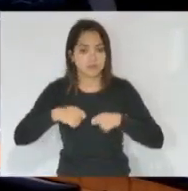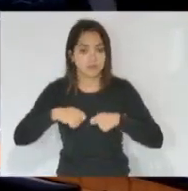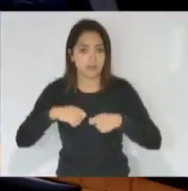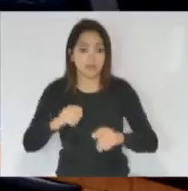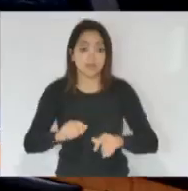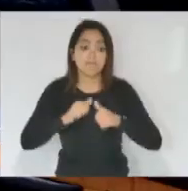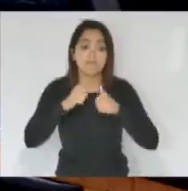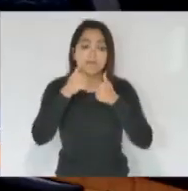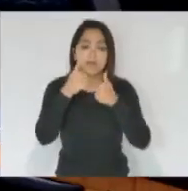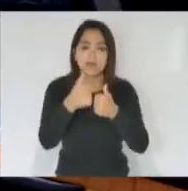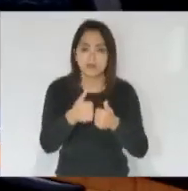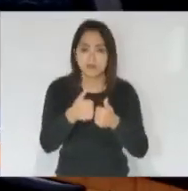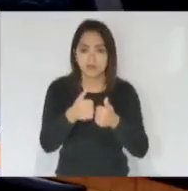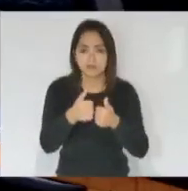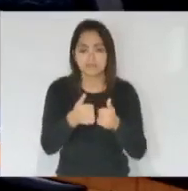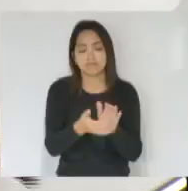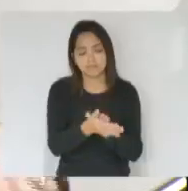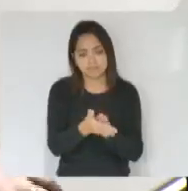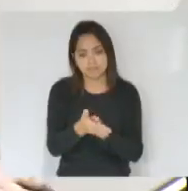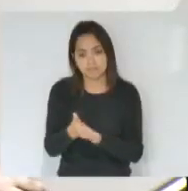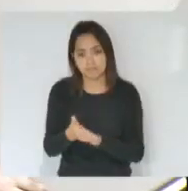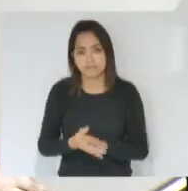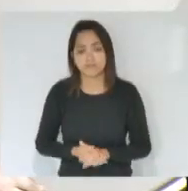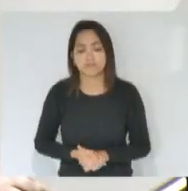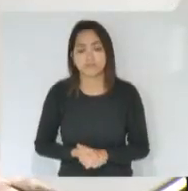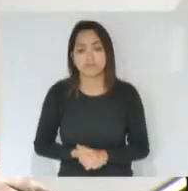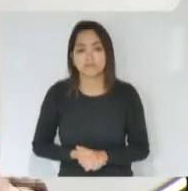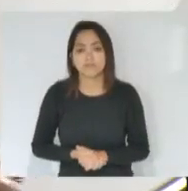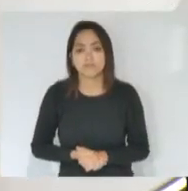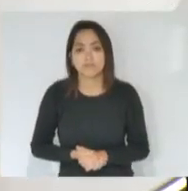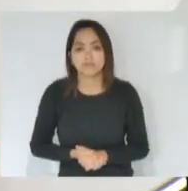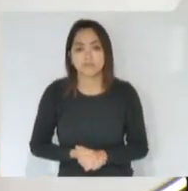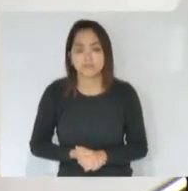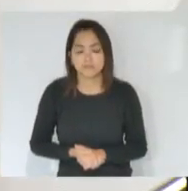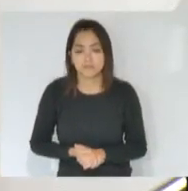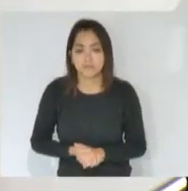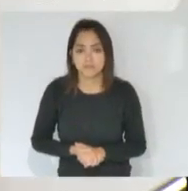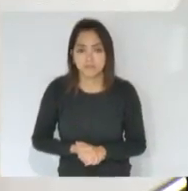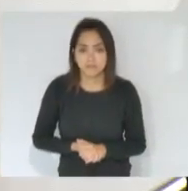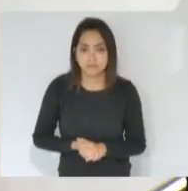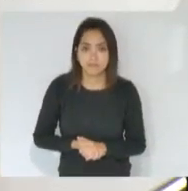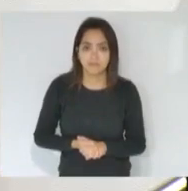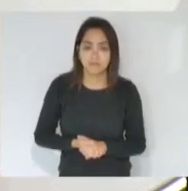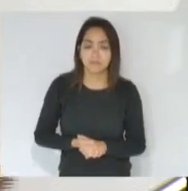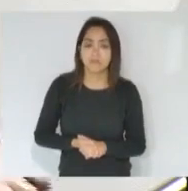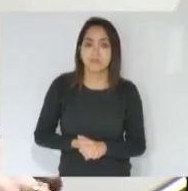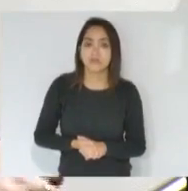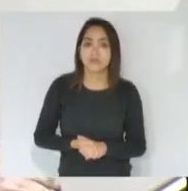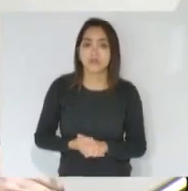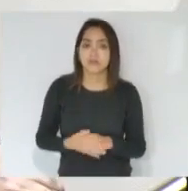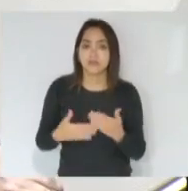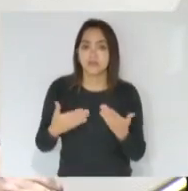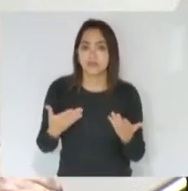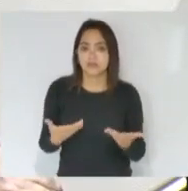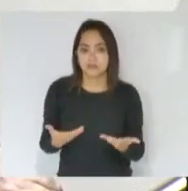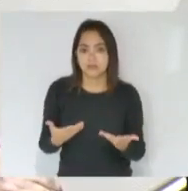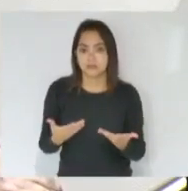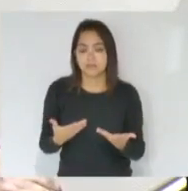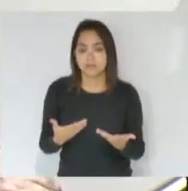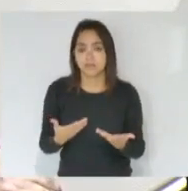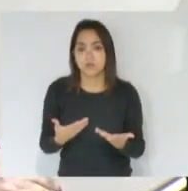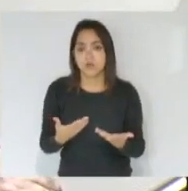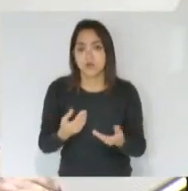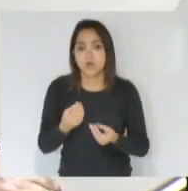melhorar a infraestrutura do estado. Parabéns. Obrigado, deputado Carro Preso. Não há, deputado Carro Preso,